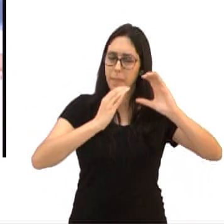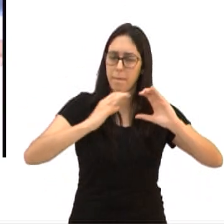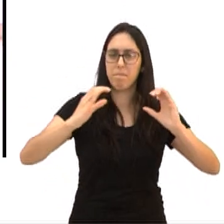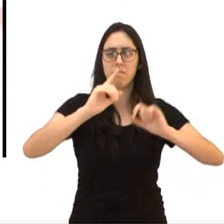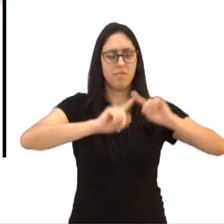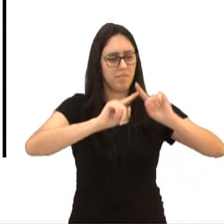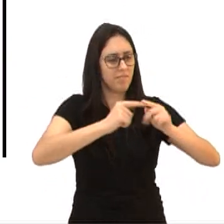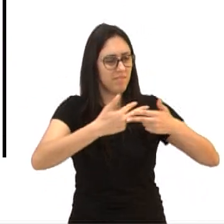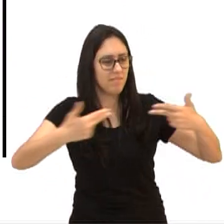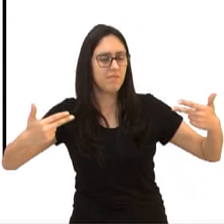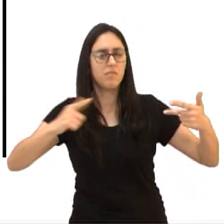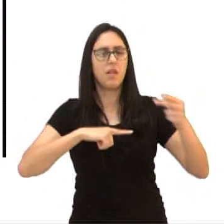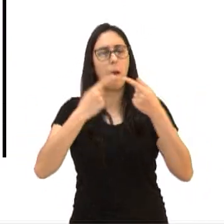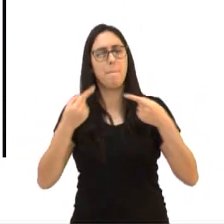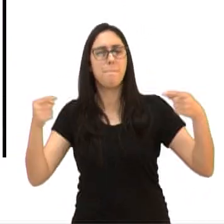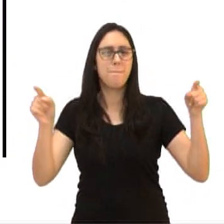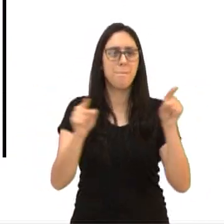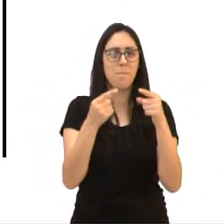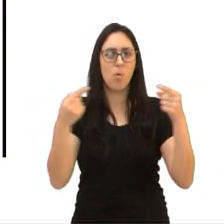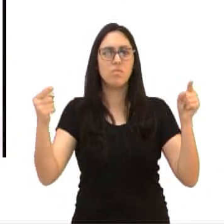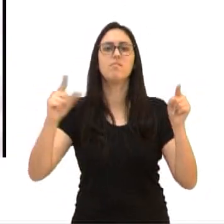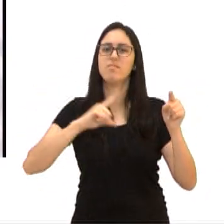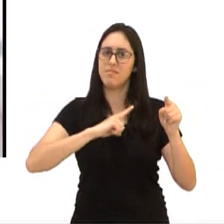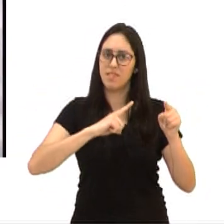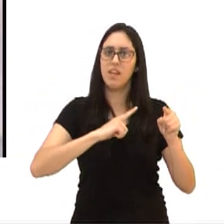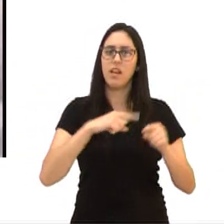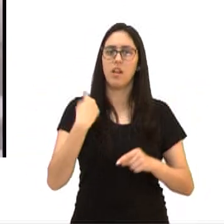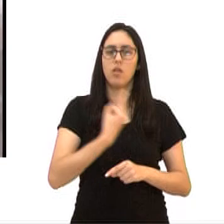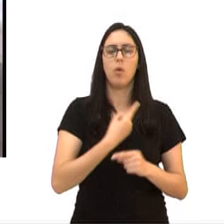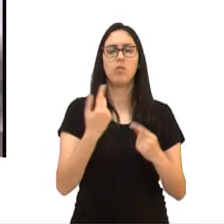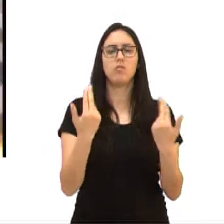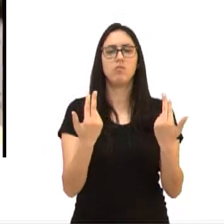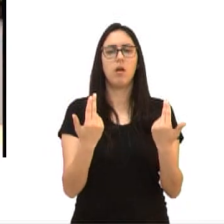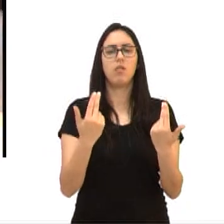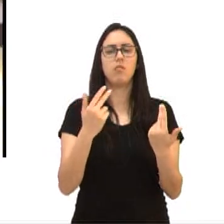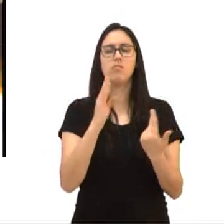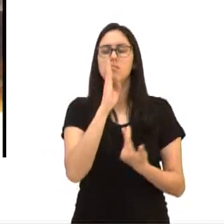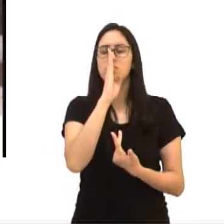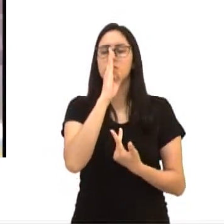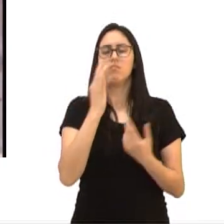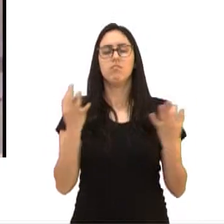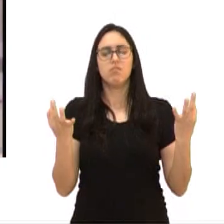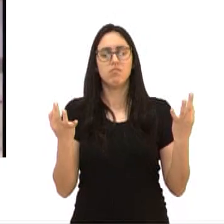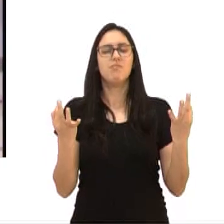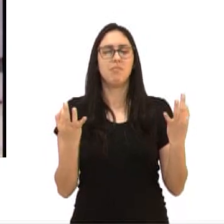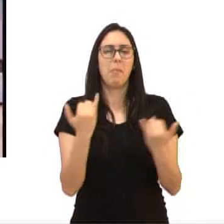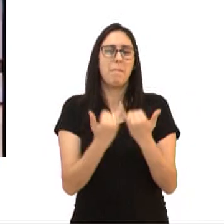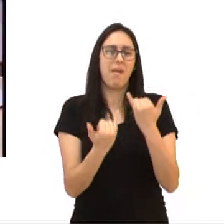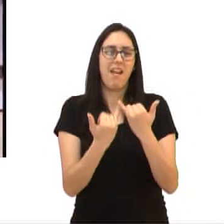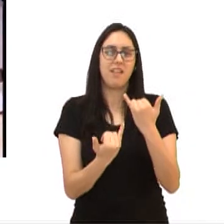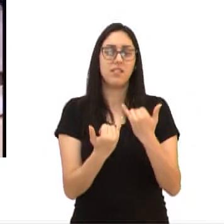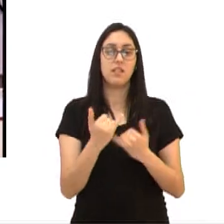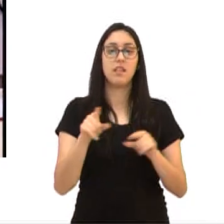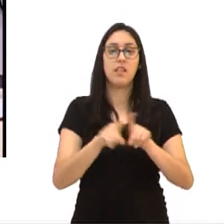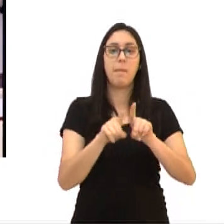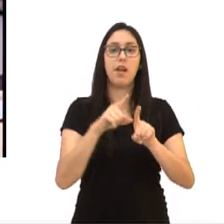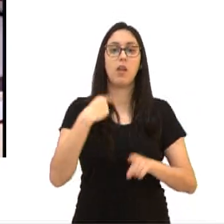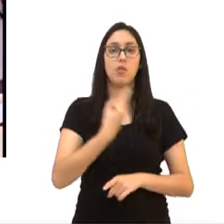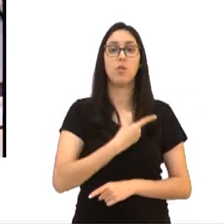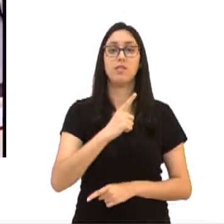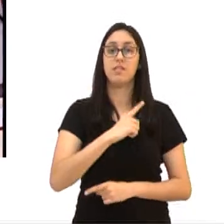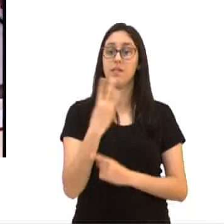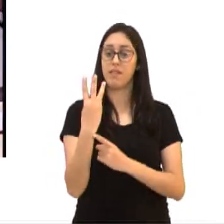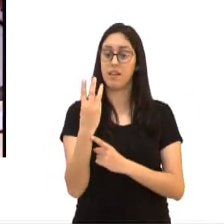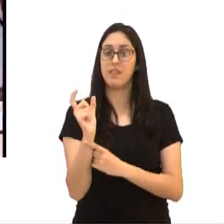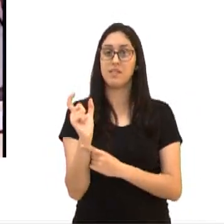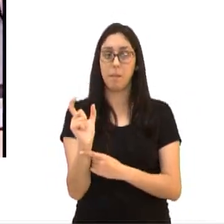também recitamos na Japamala, como uma meditação. Ele é composto por 3 palavras: Hare,